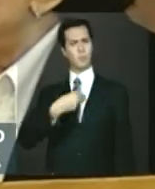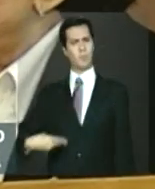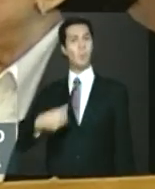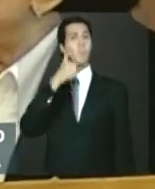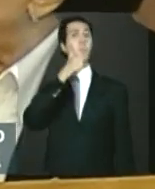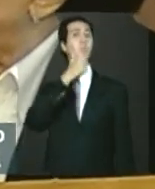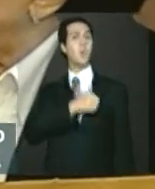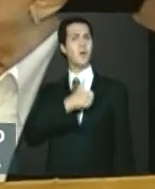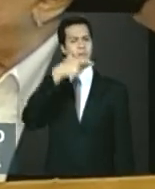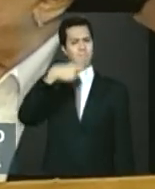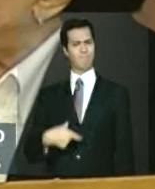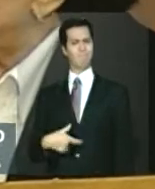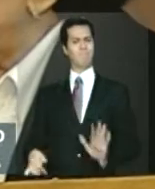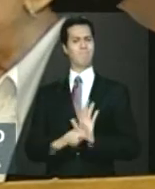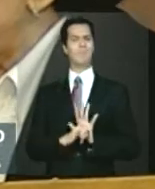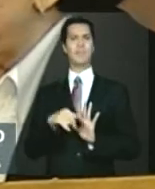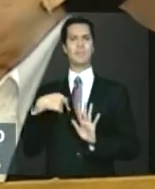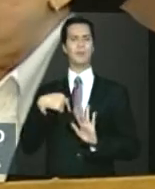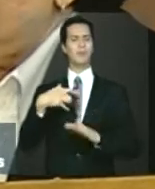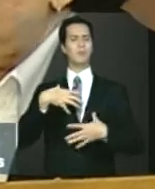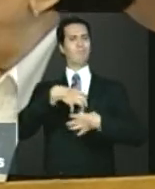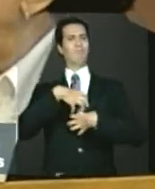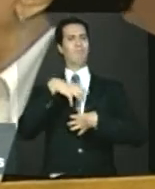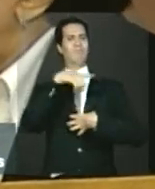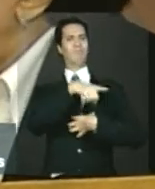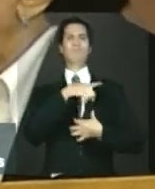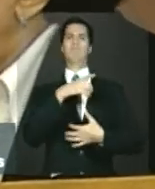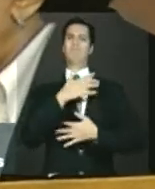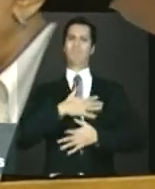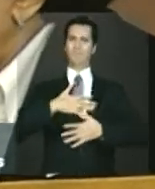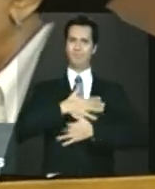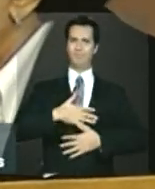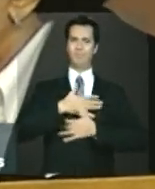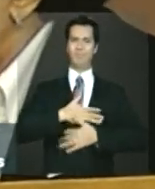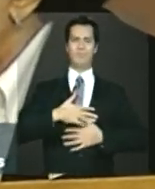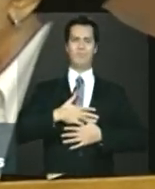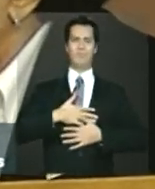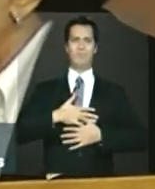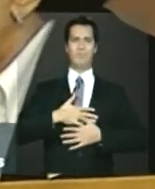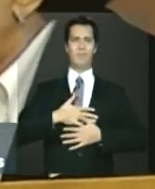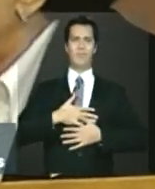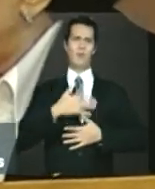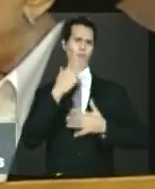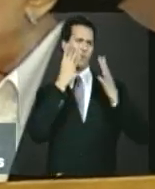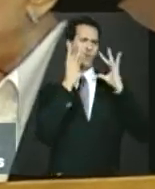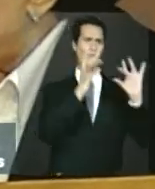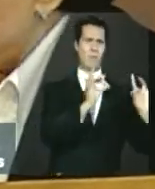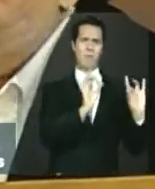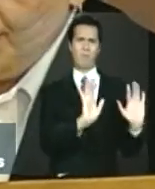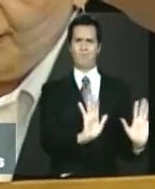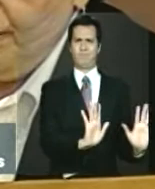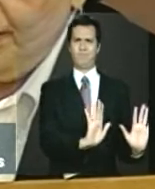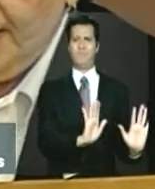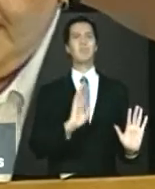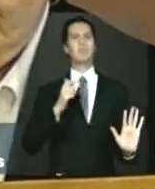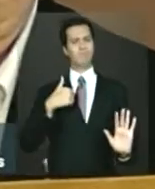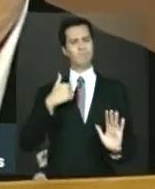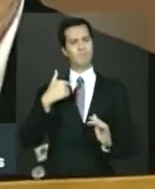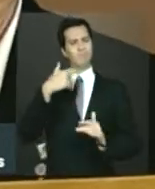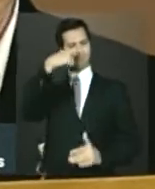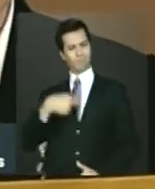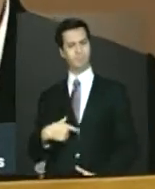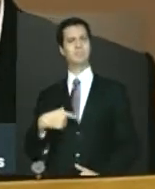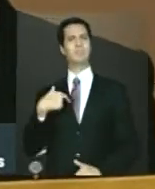mulheres porque se tornaria bastante esse agradecimento esse elogio